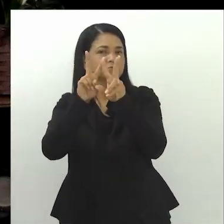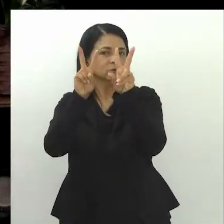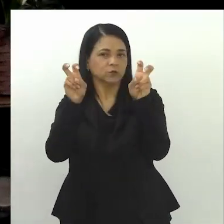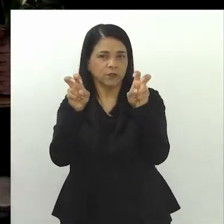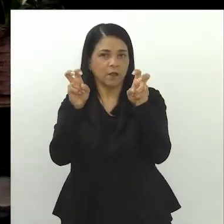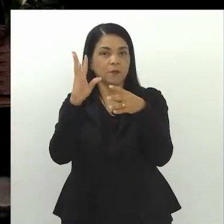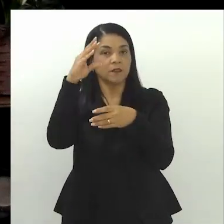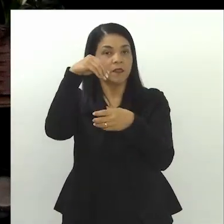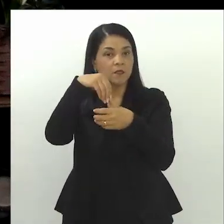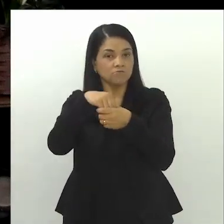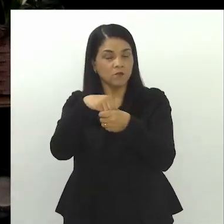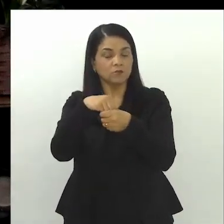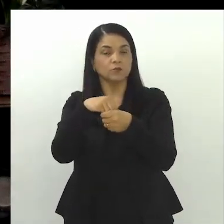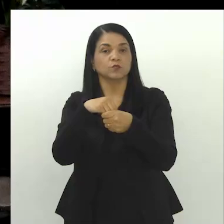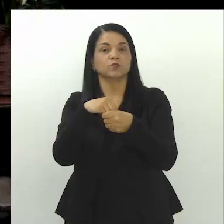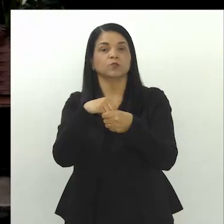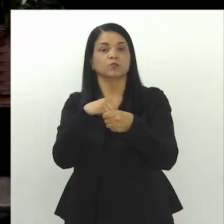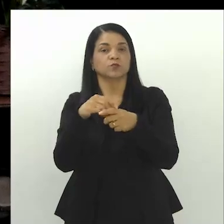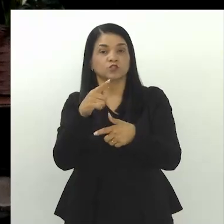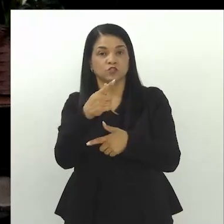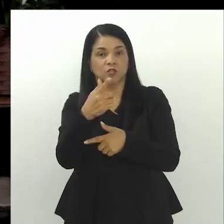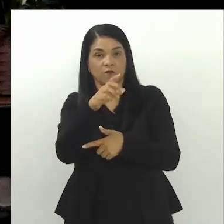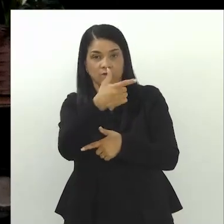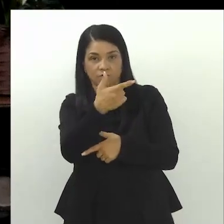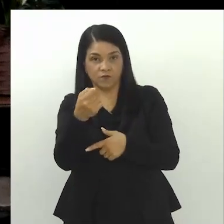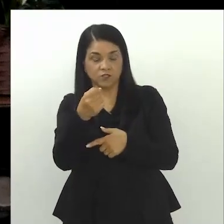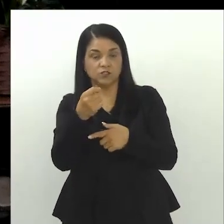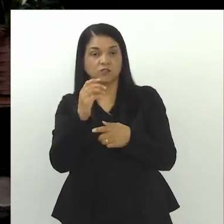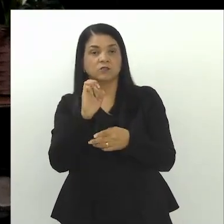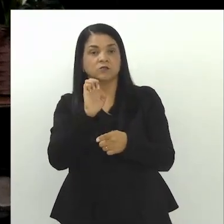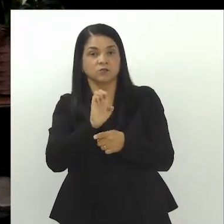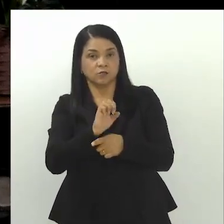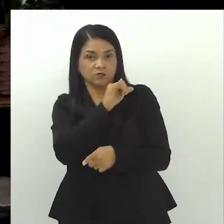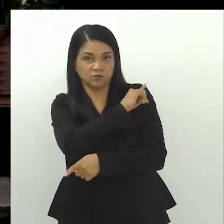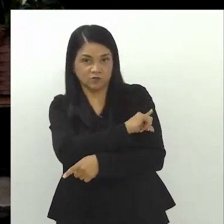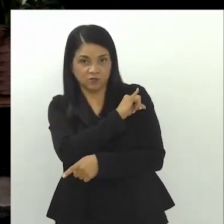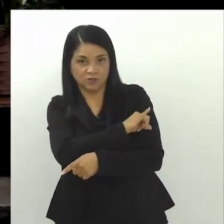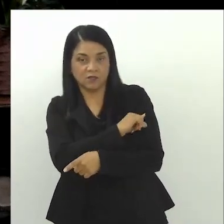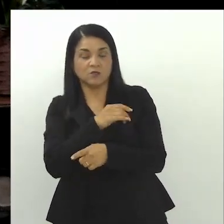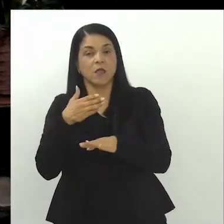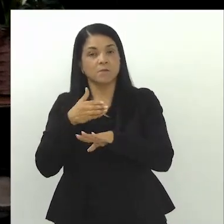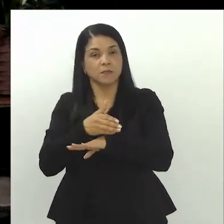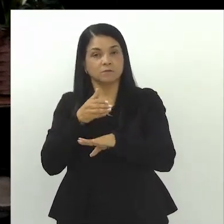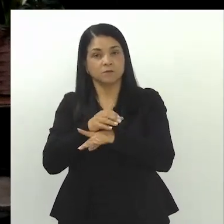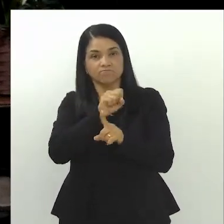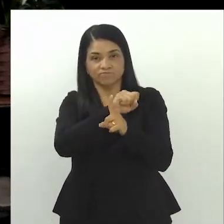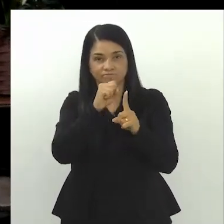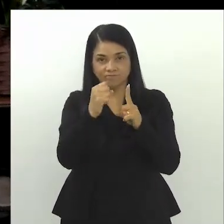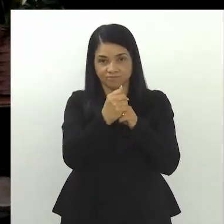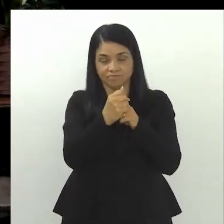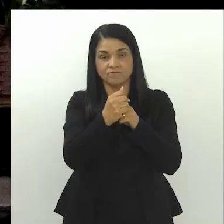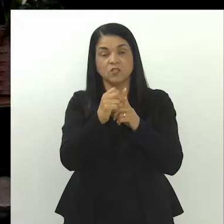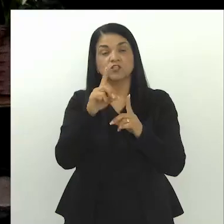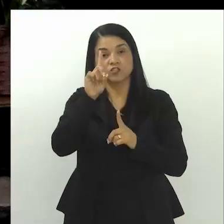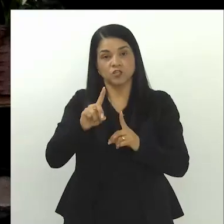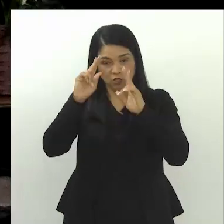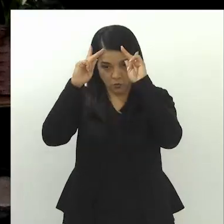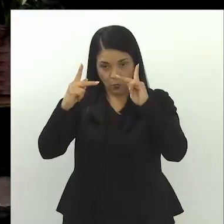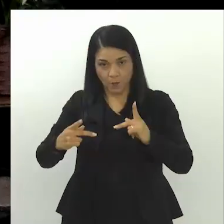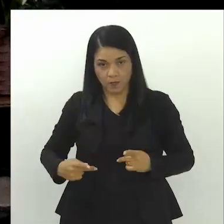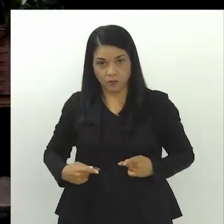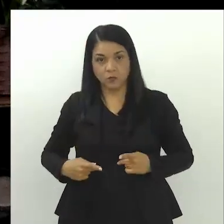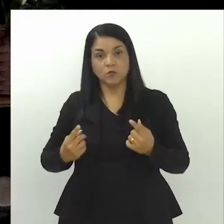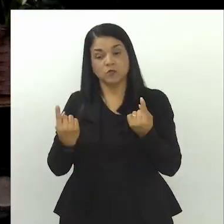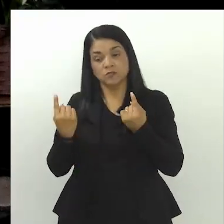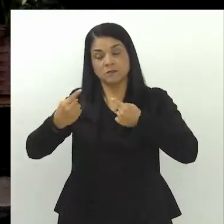que são elementos norteadores daquilo que aconteceu no Rio de Janeiro, enquanto agenda dos movimentos sociais, da participação social